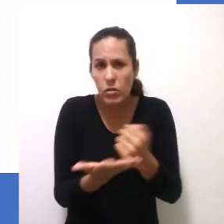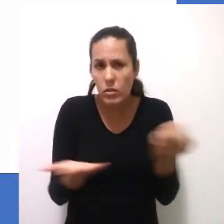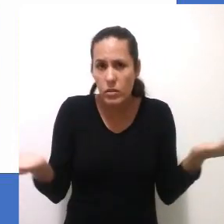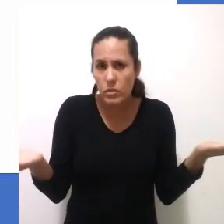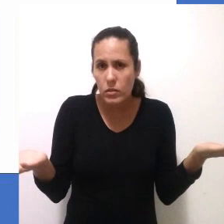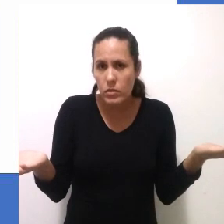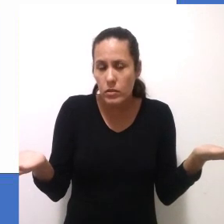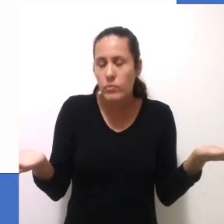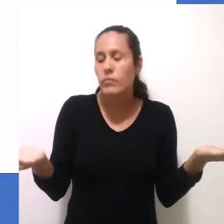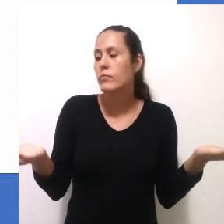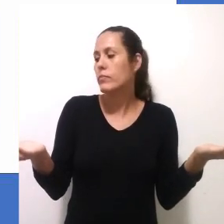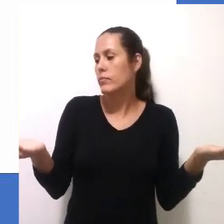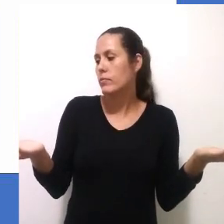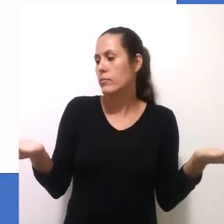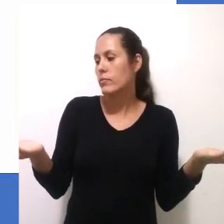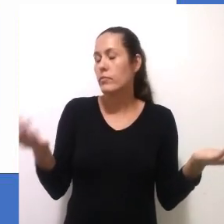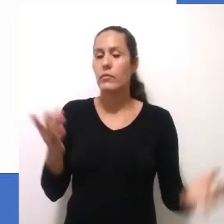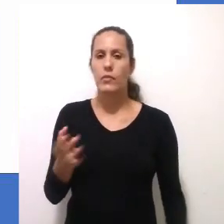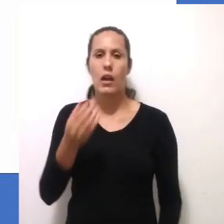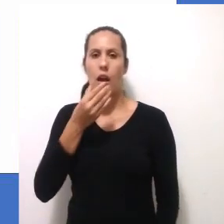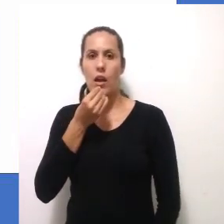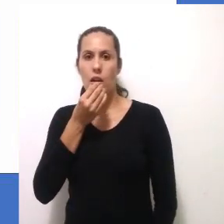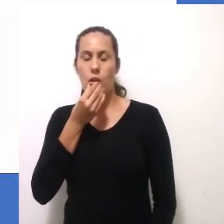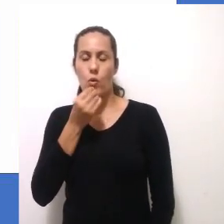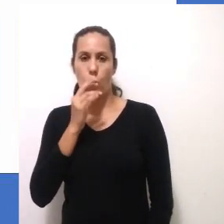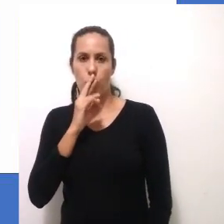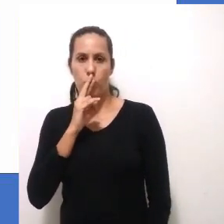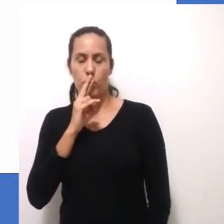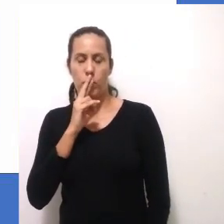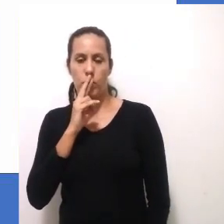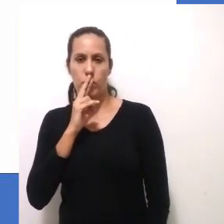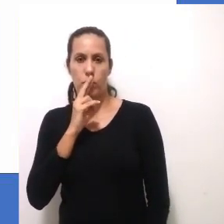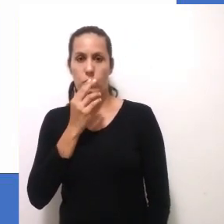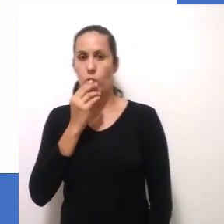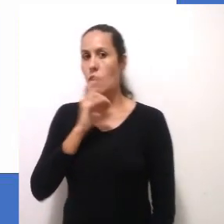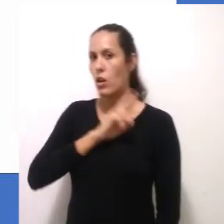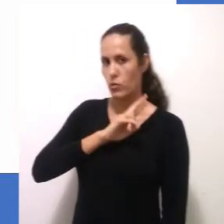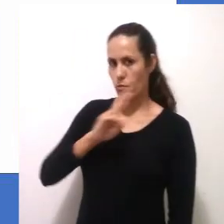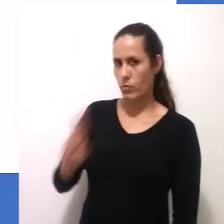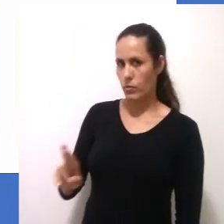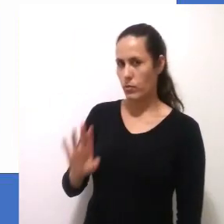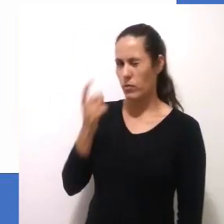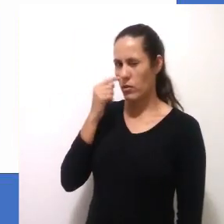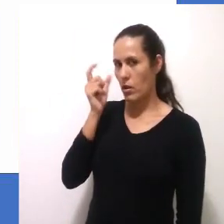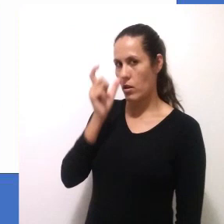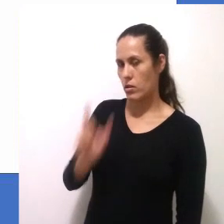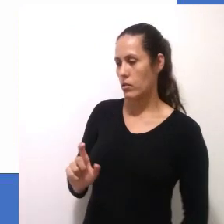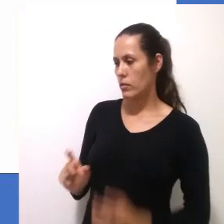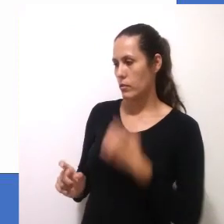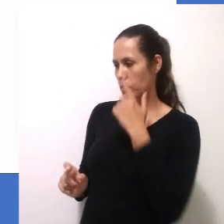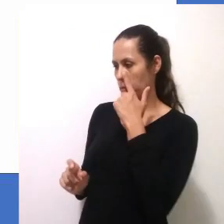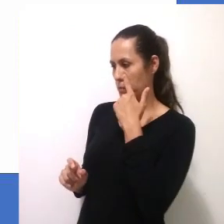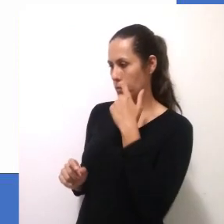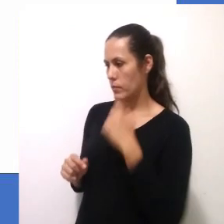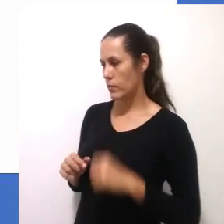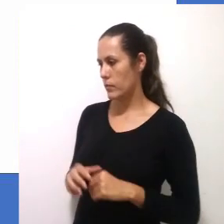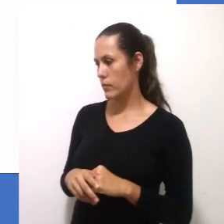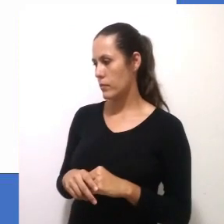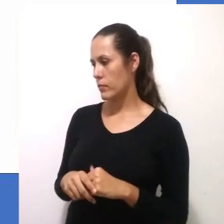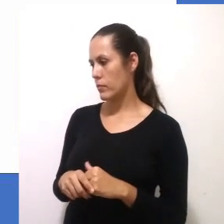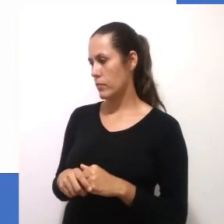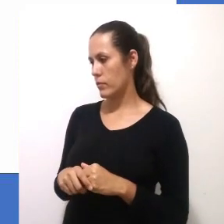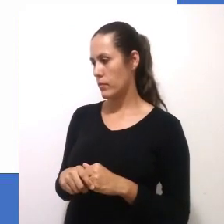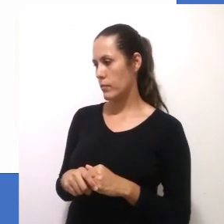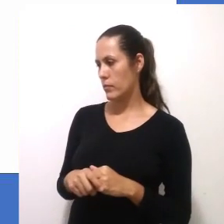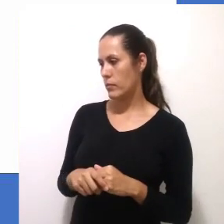coronavírus? E aí, veja a resposta muito interessante de Superman. O que ele diz